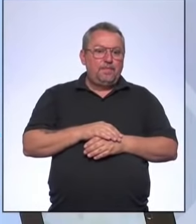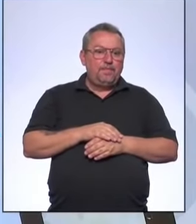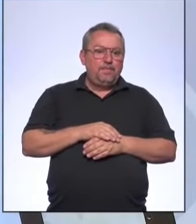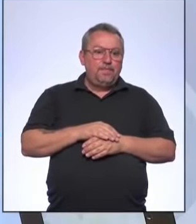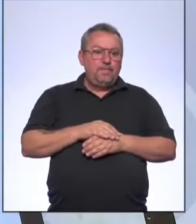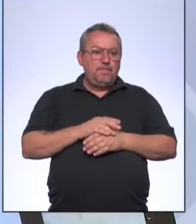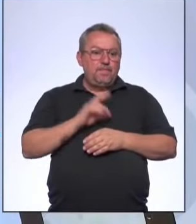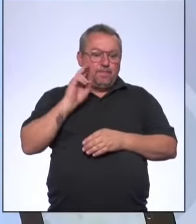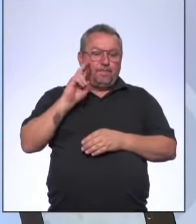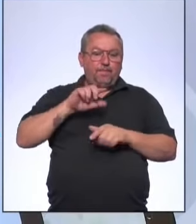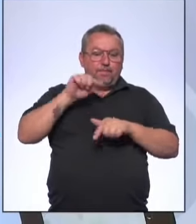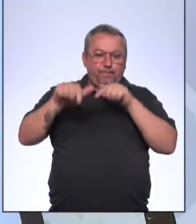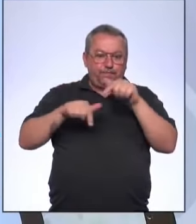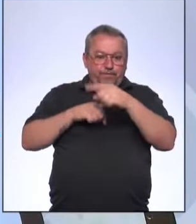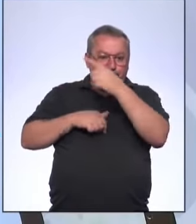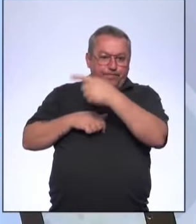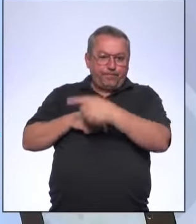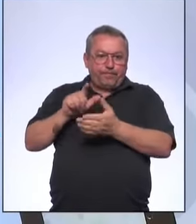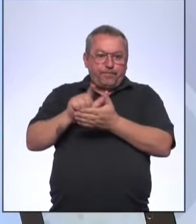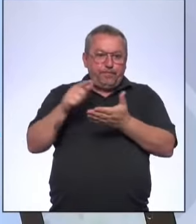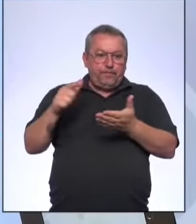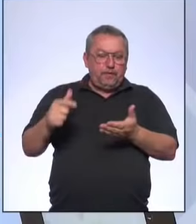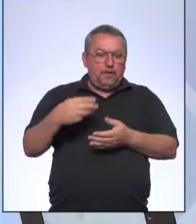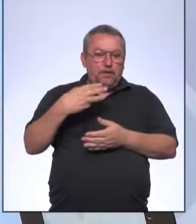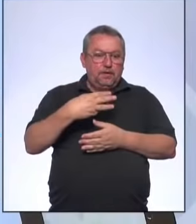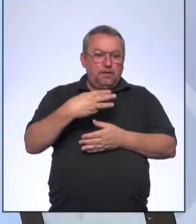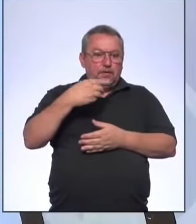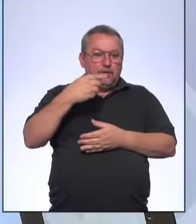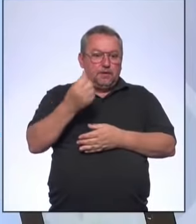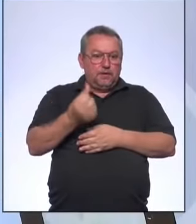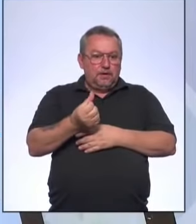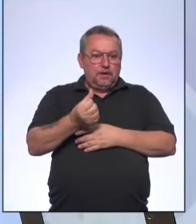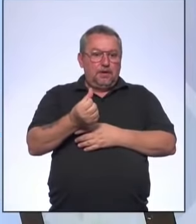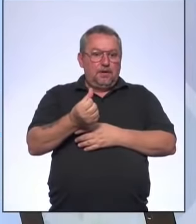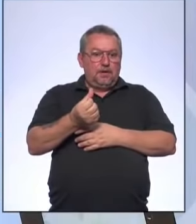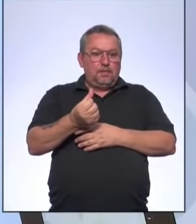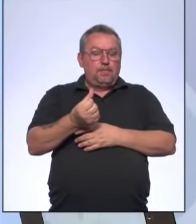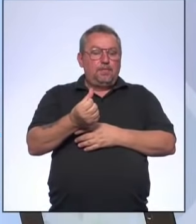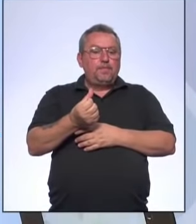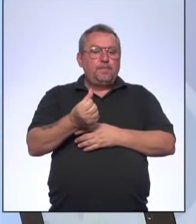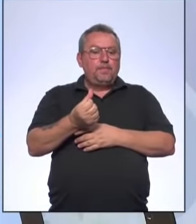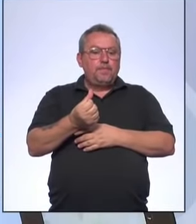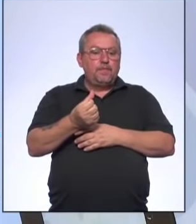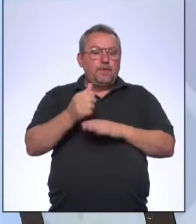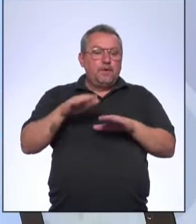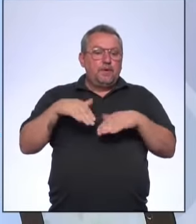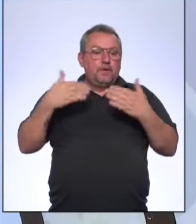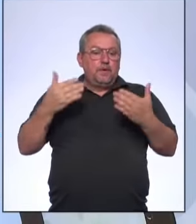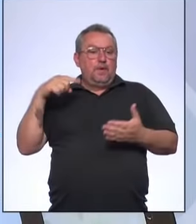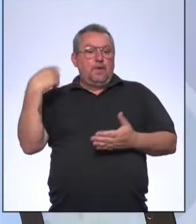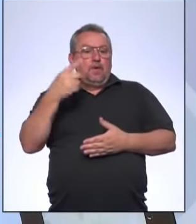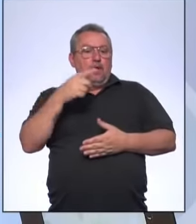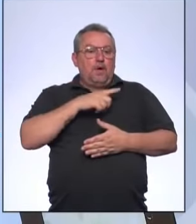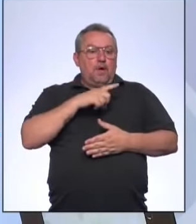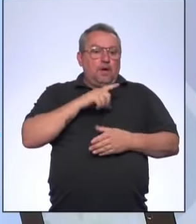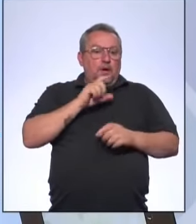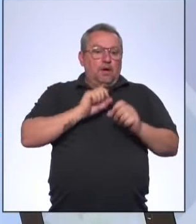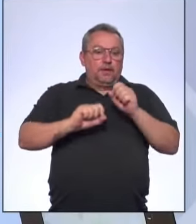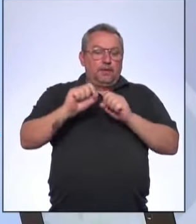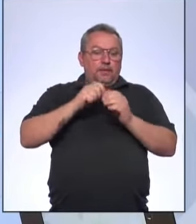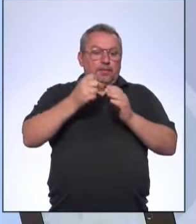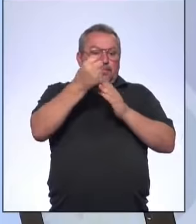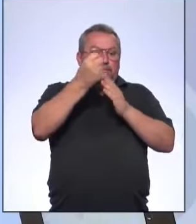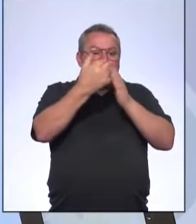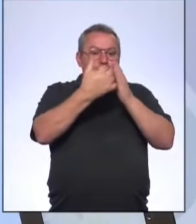aqui nós vamos trabalhar page tersiksa página 36 então aqui nós temos a